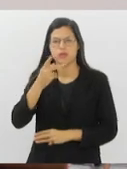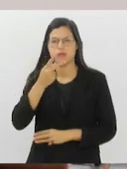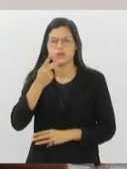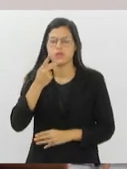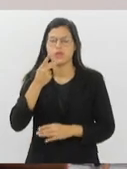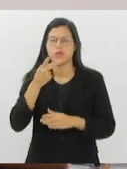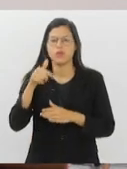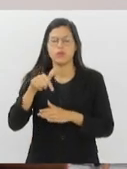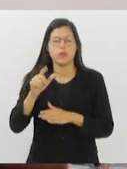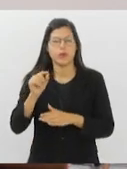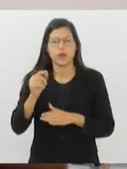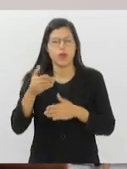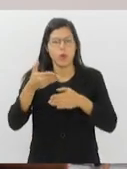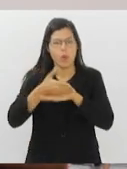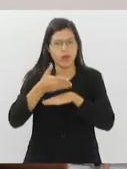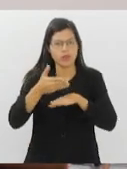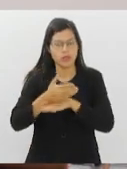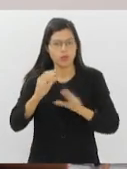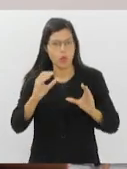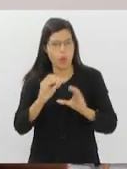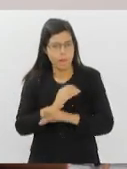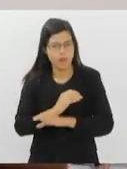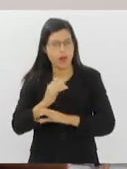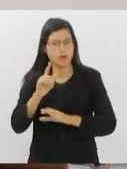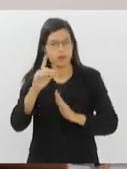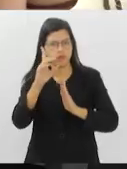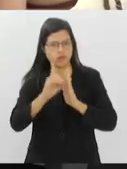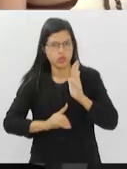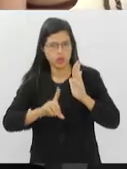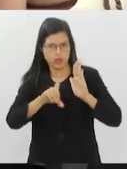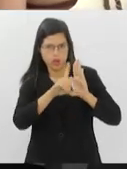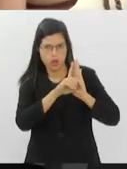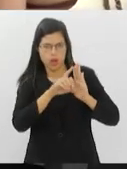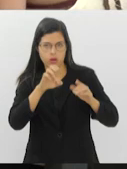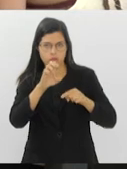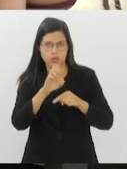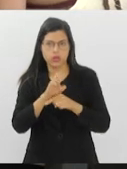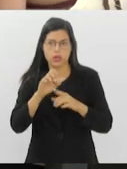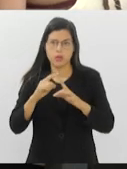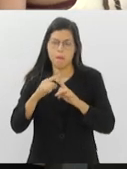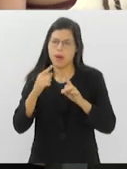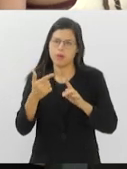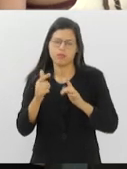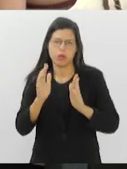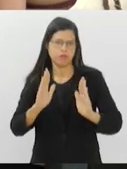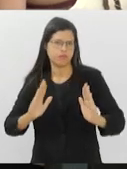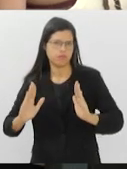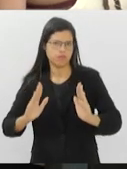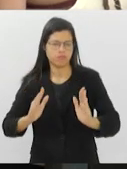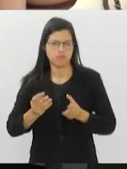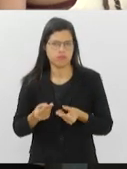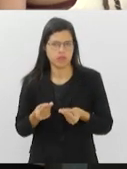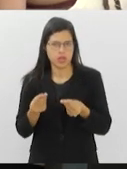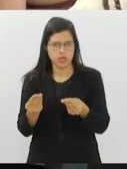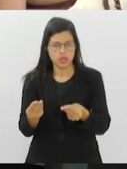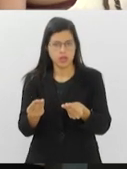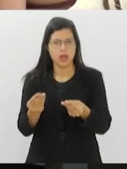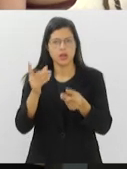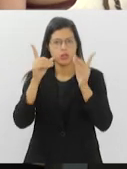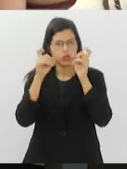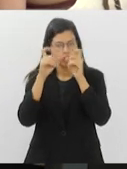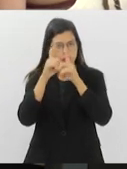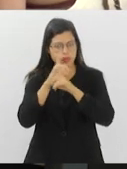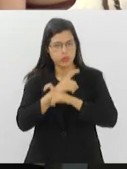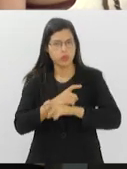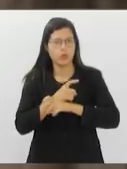essas informações já é um direito previsto em lei no estado. No entanto, como não há um prazo para entrega, isso dificulta o recebimento